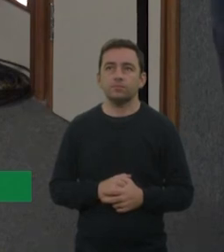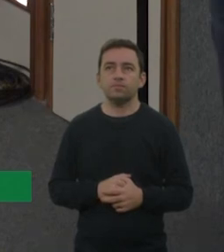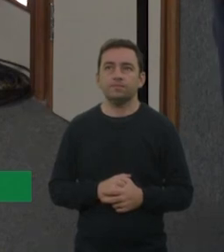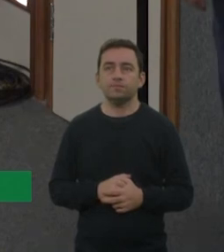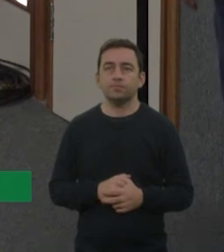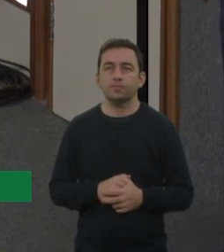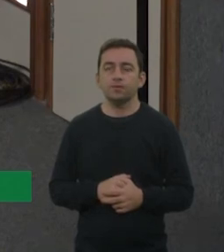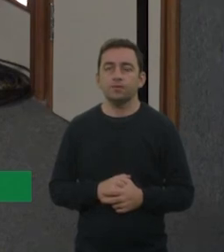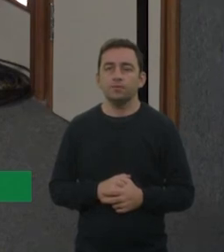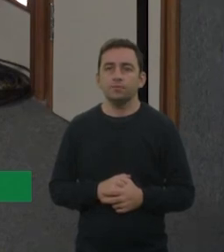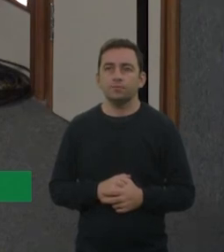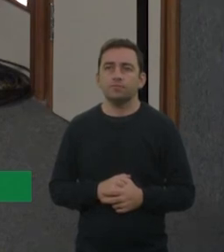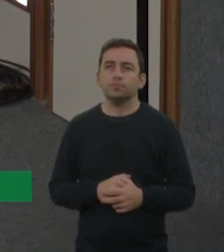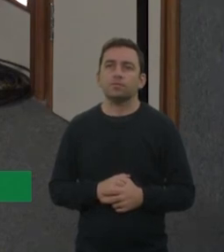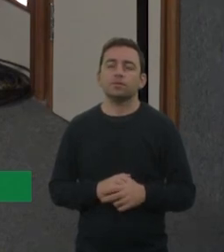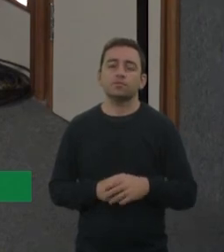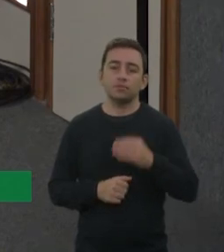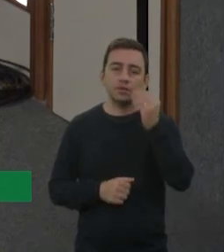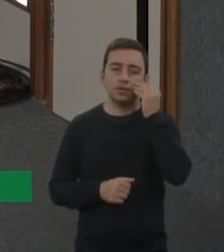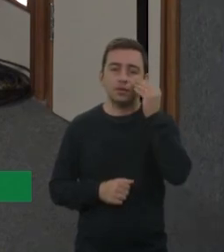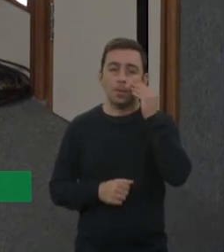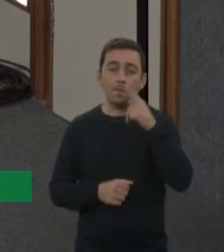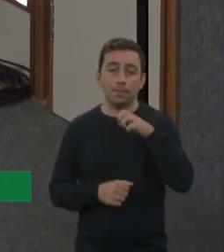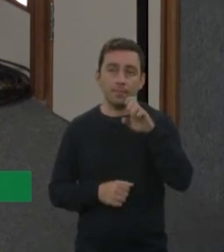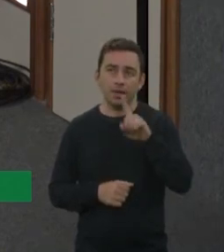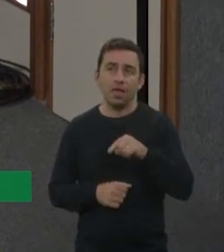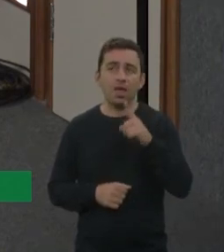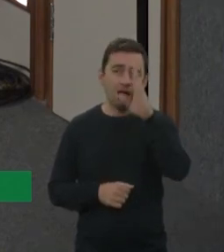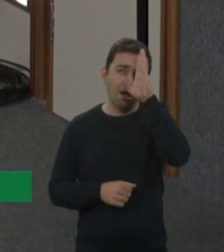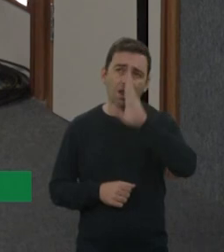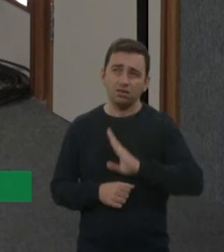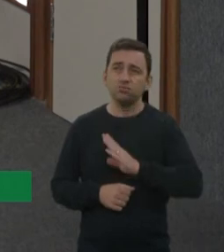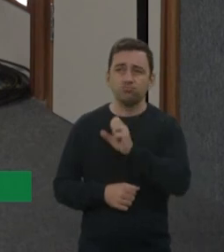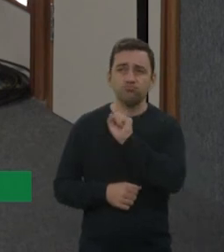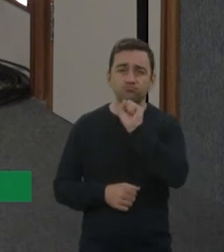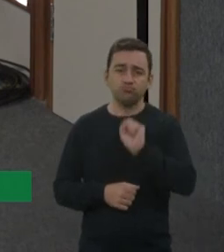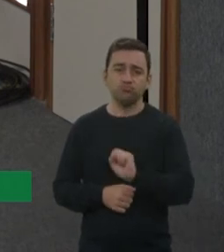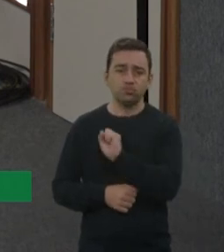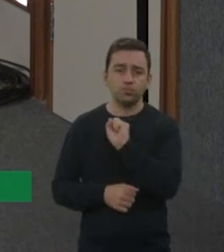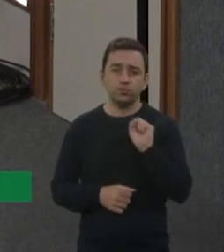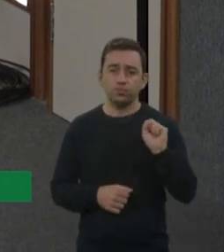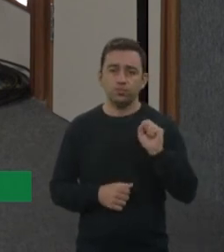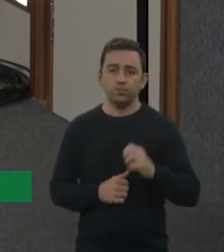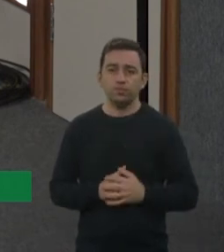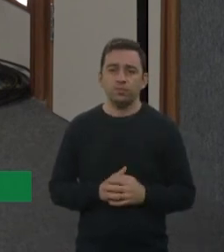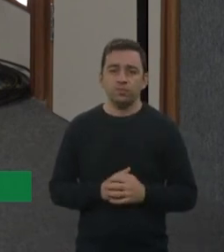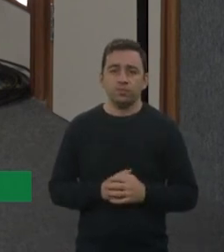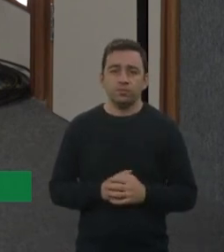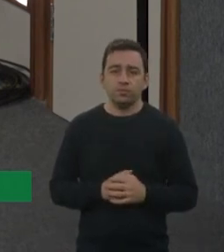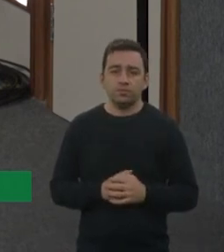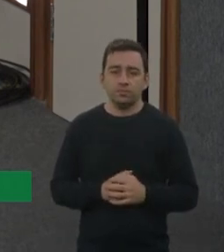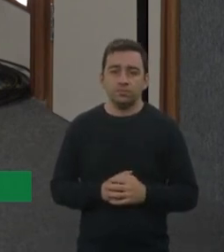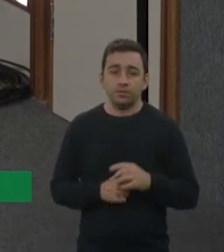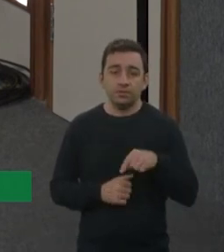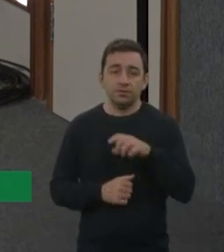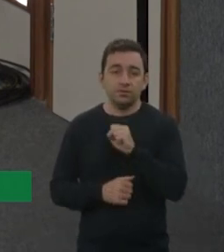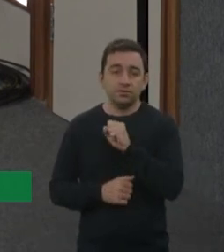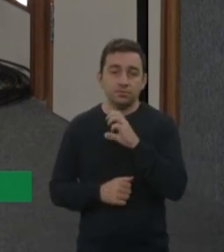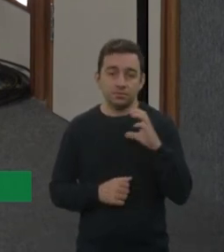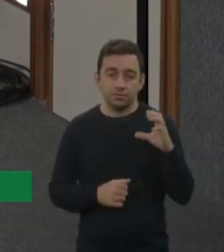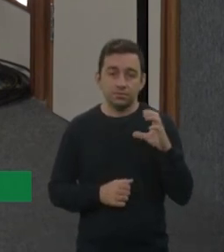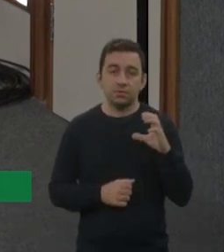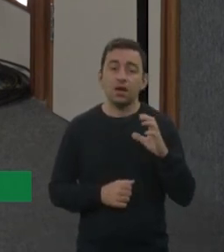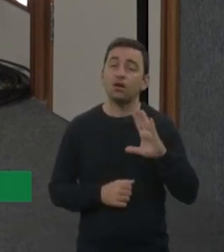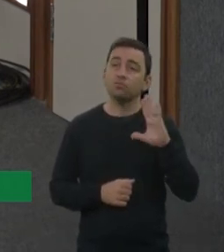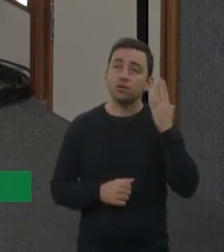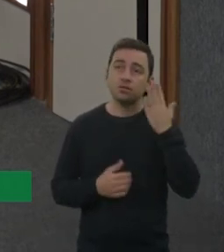Isso. Então, o teste do pezinho, ele é oferecido gratuitamente pelo SUS. Então, em Santa Catarina, o exame é realizado nas